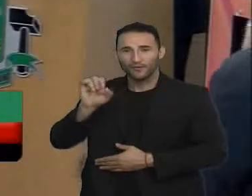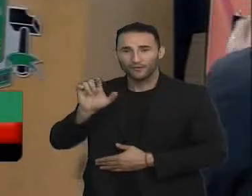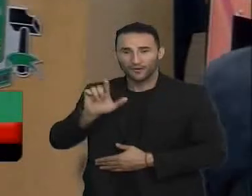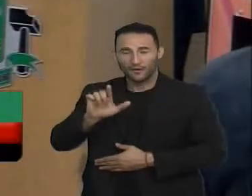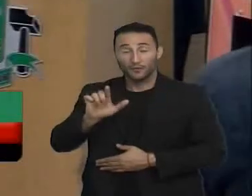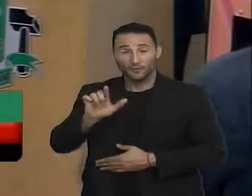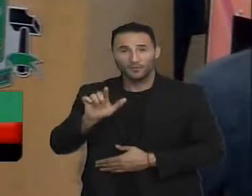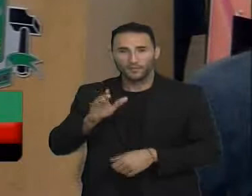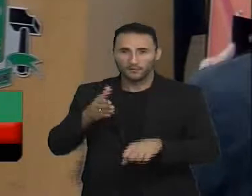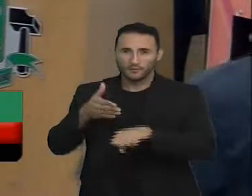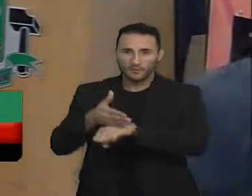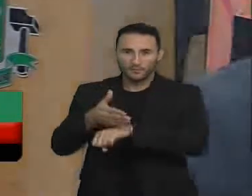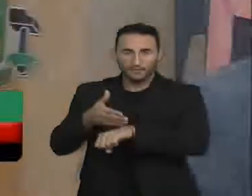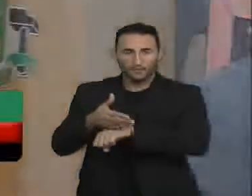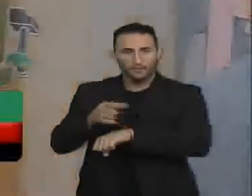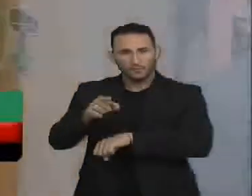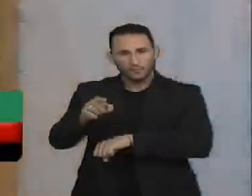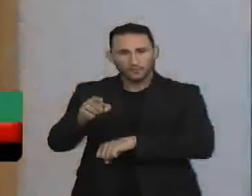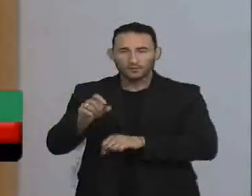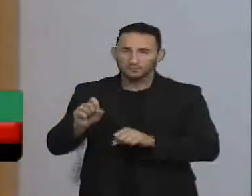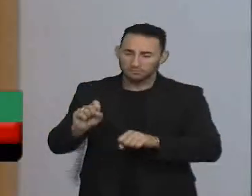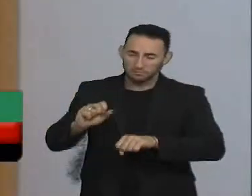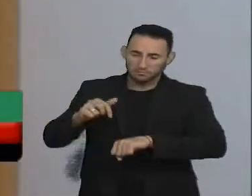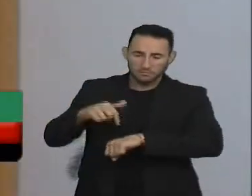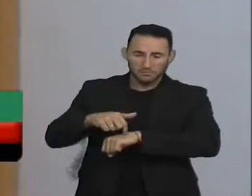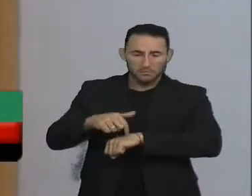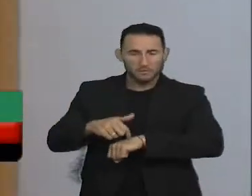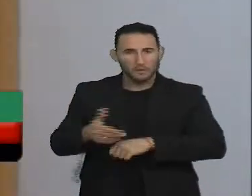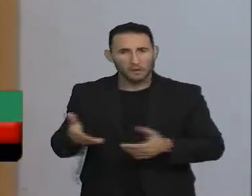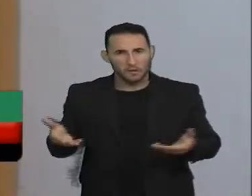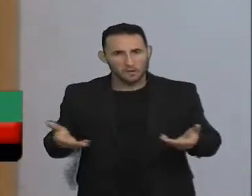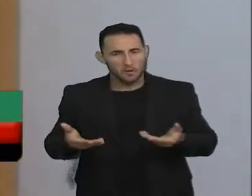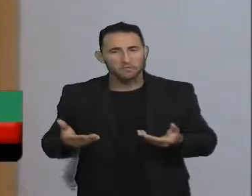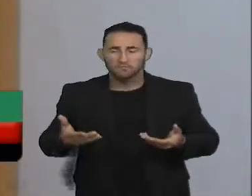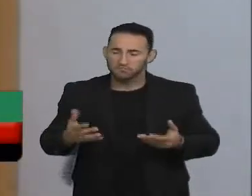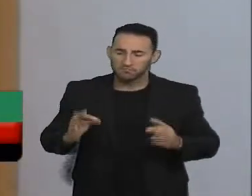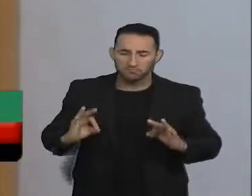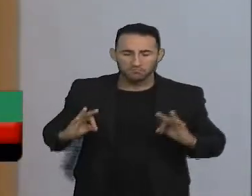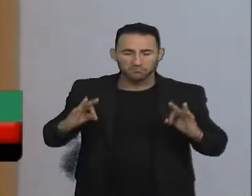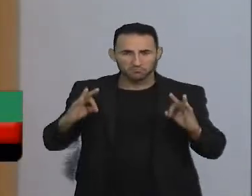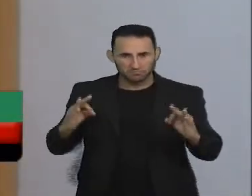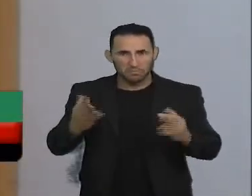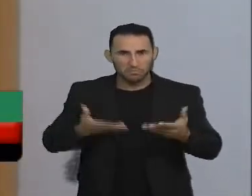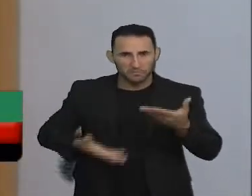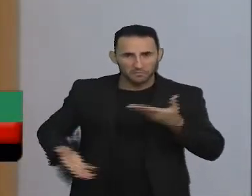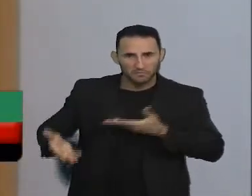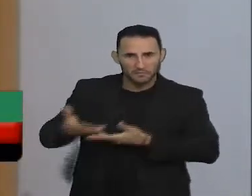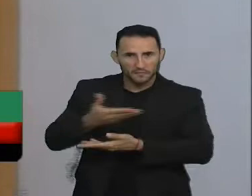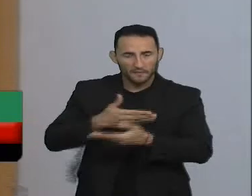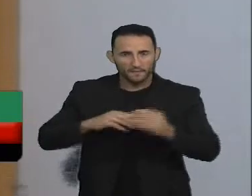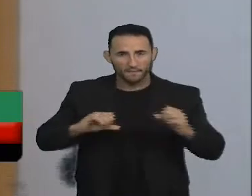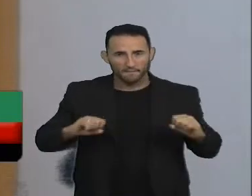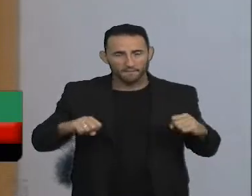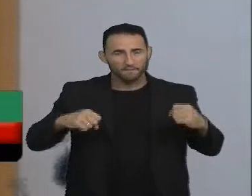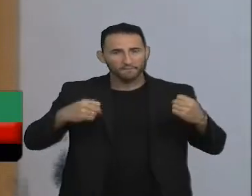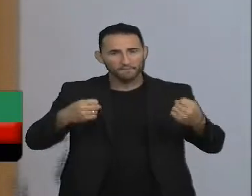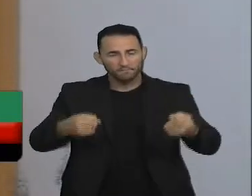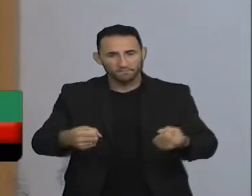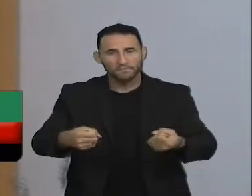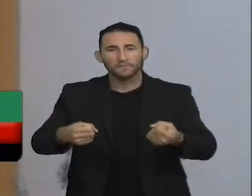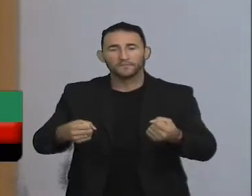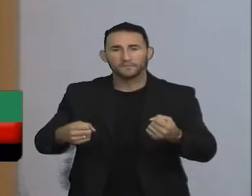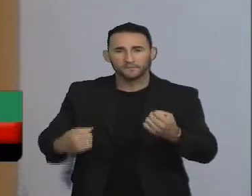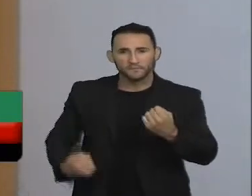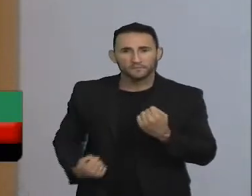A participação de Vossa Excelência enriquece aqui a nossa defesa em prol